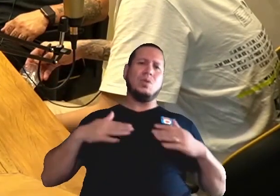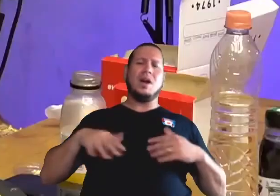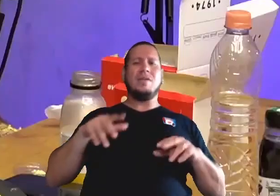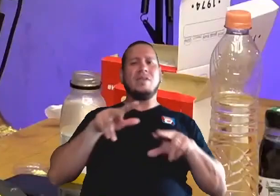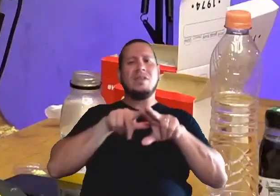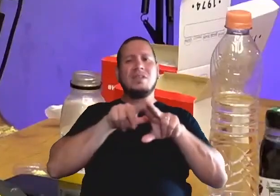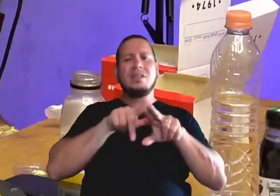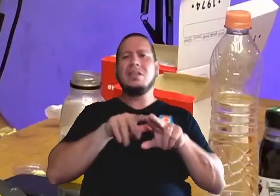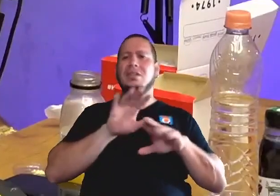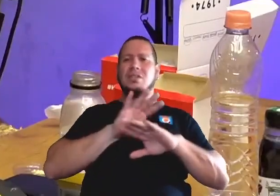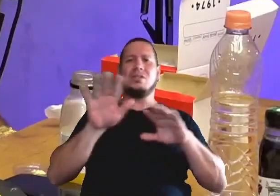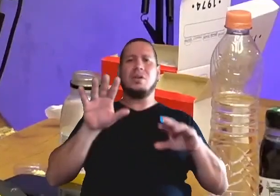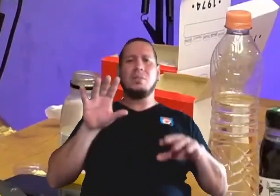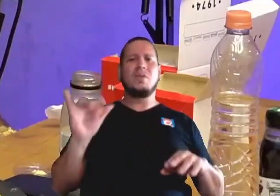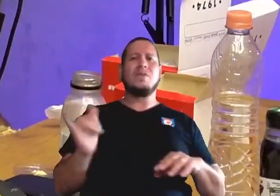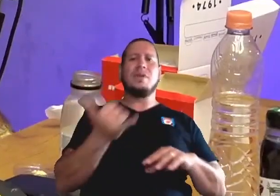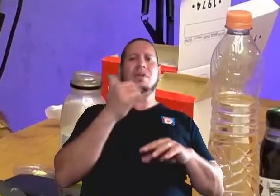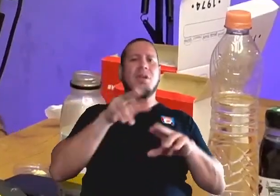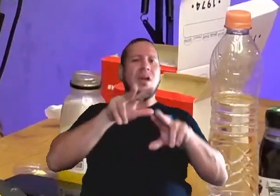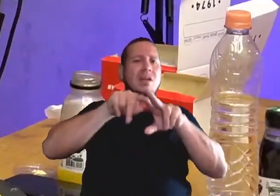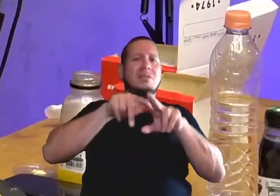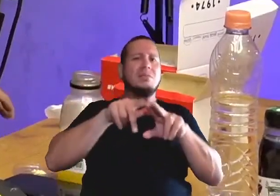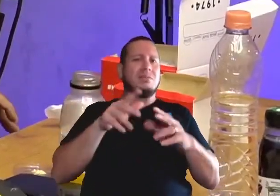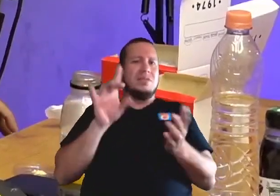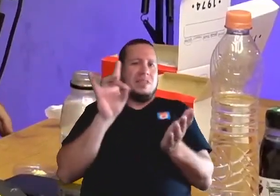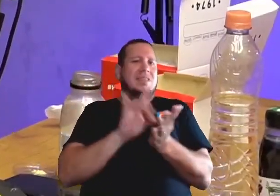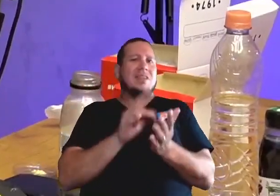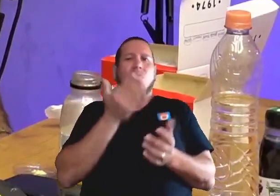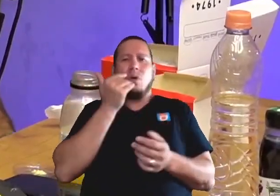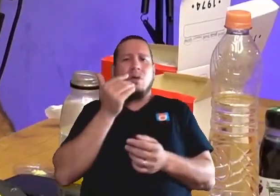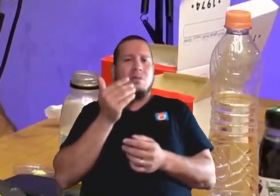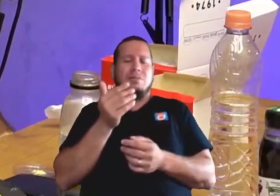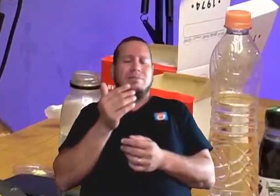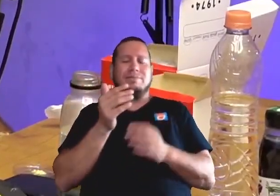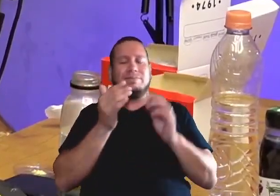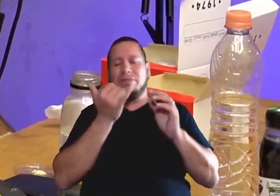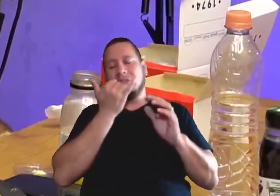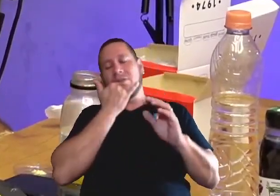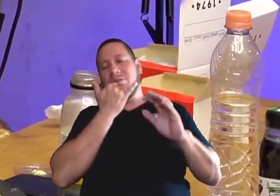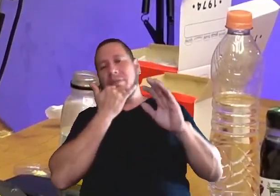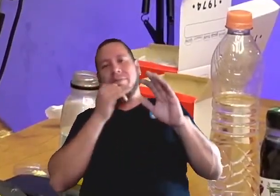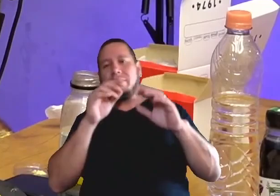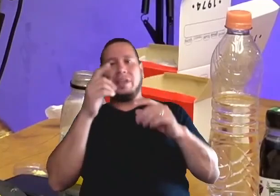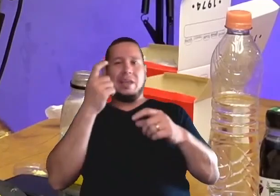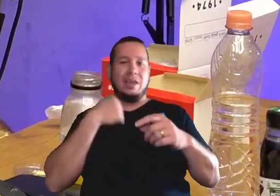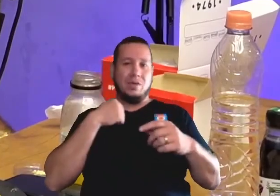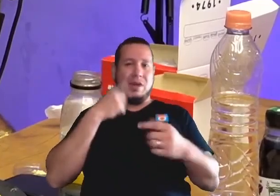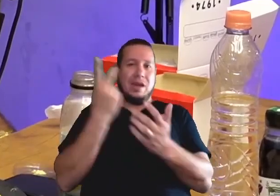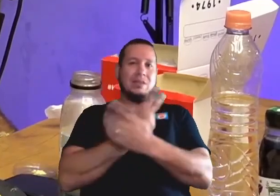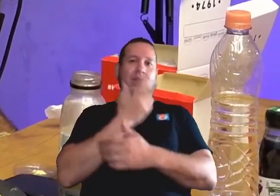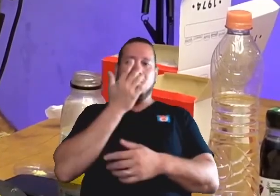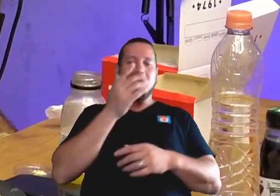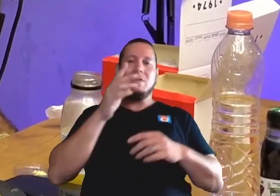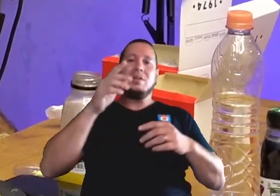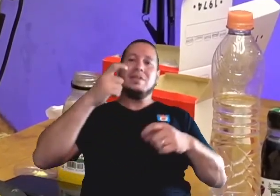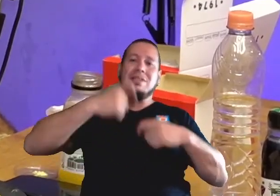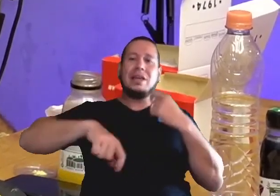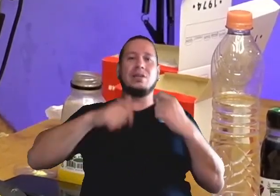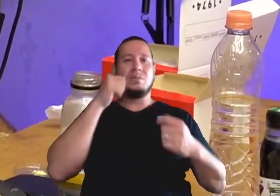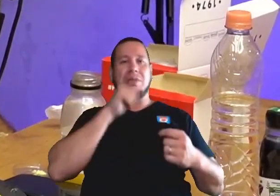vibe skate isso eu queria viver o sonho de skate eu queria ver como é menina ainda mais não queria isso daí